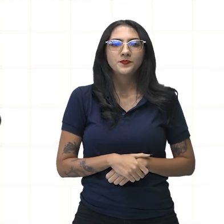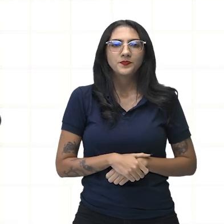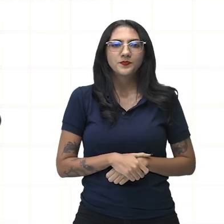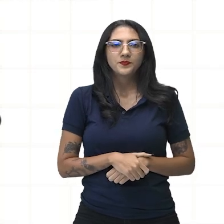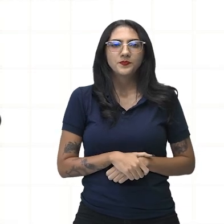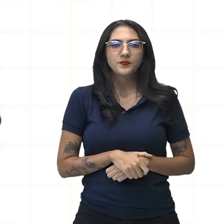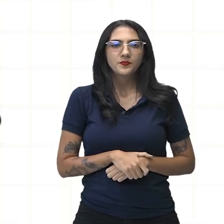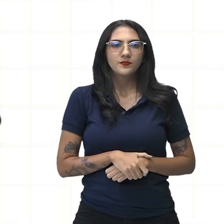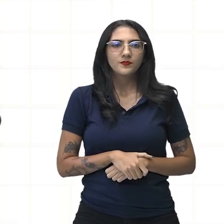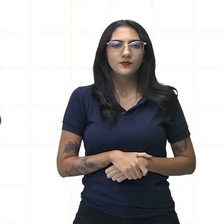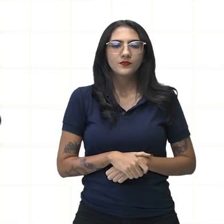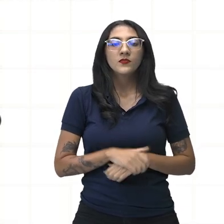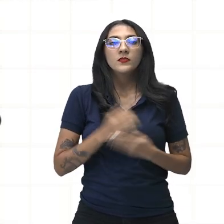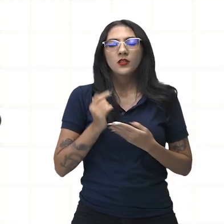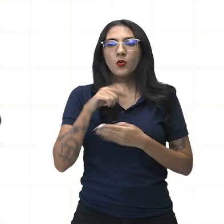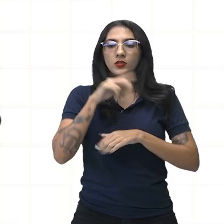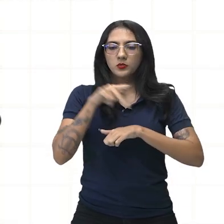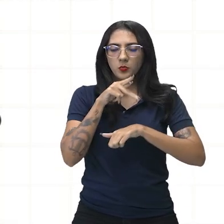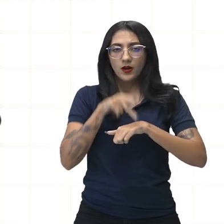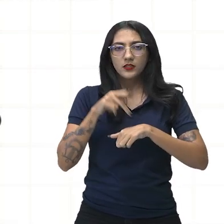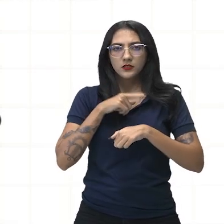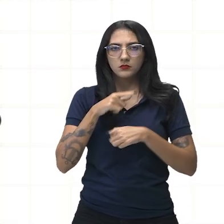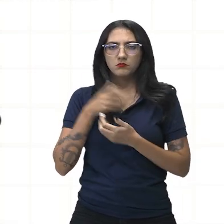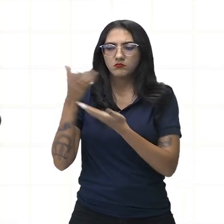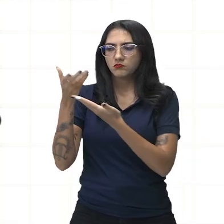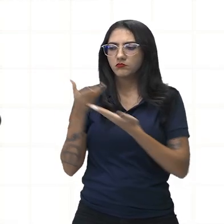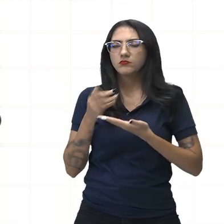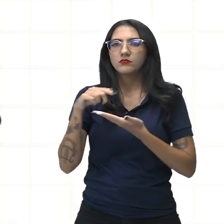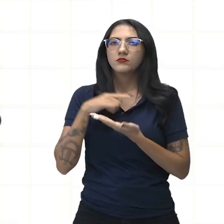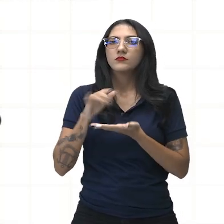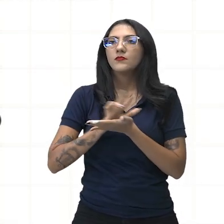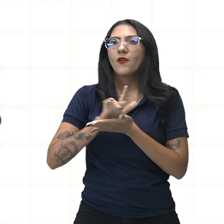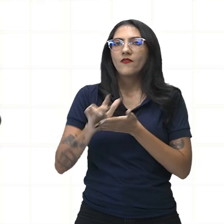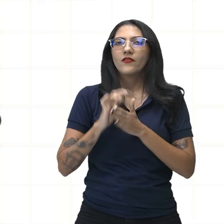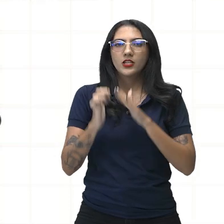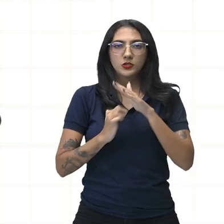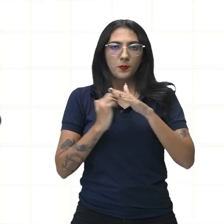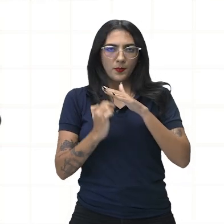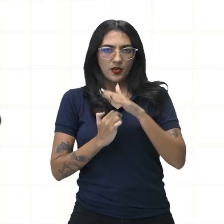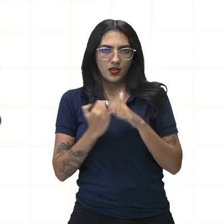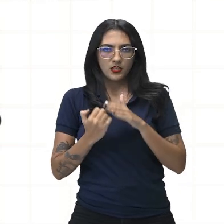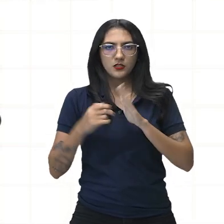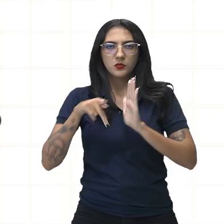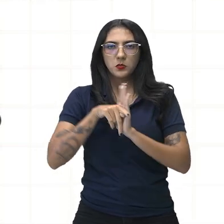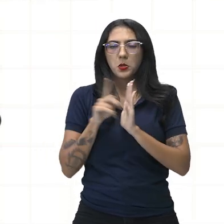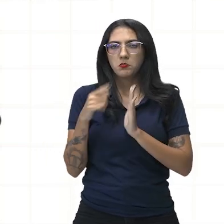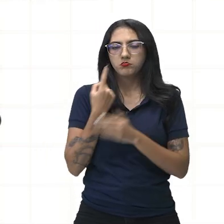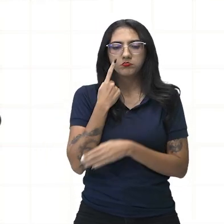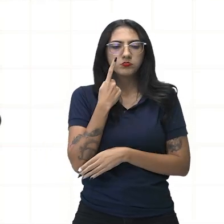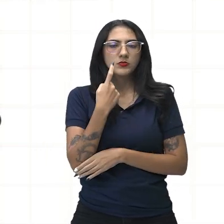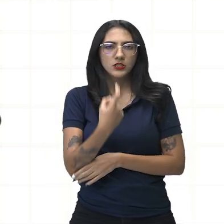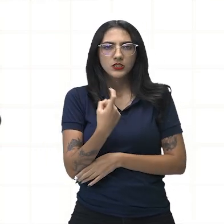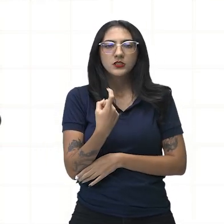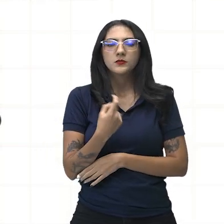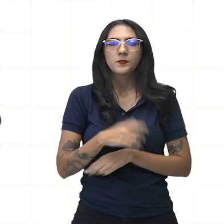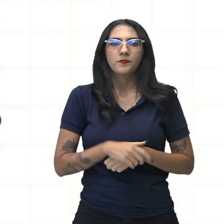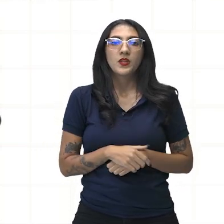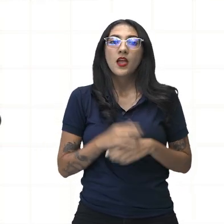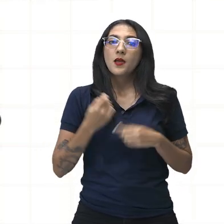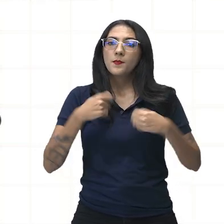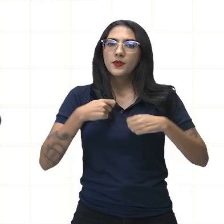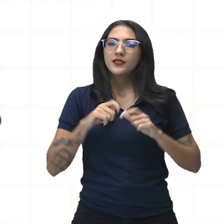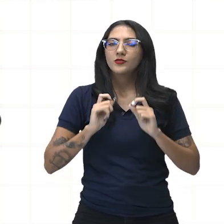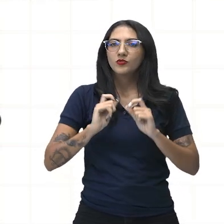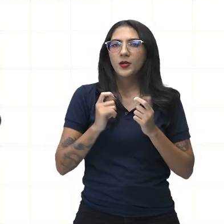os países que recebem essas grandes corporações, né, grandes corporações ou transnacionais, eles precisam